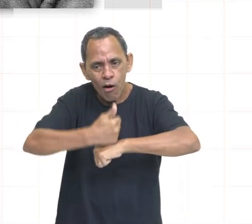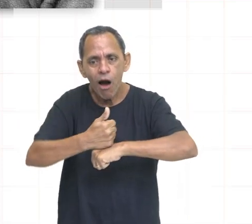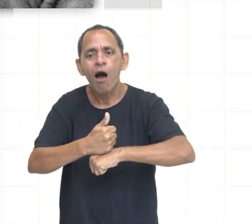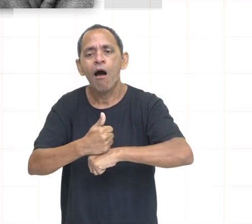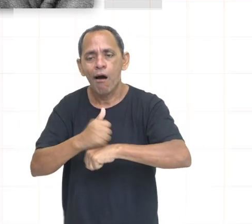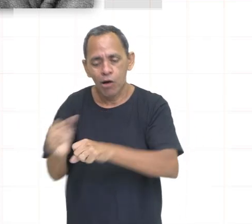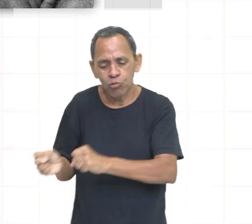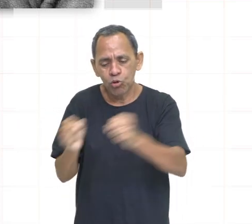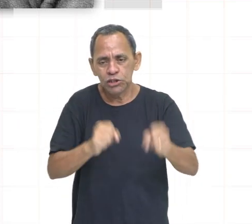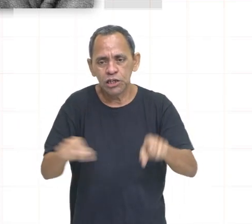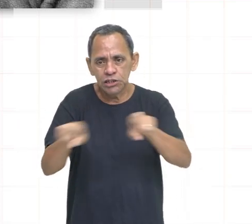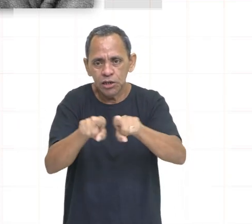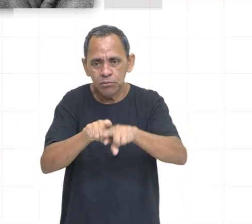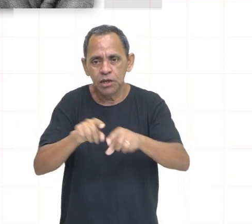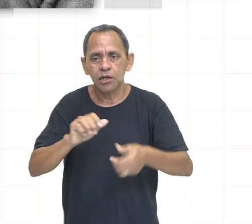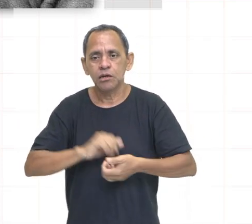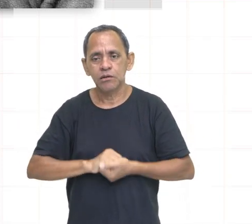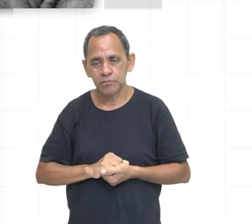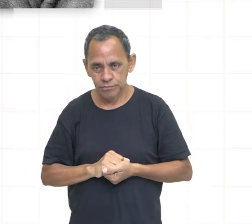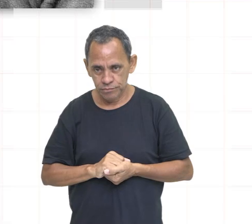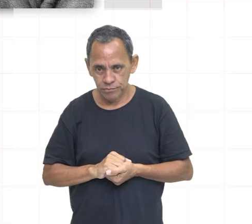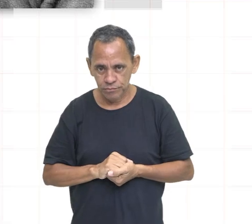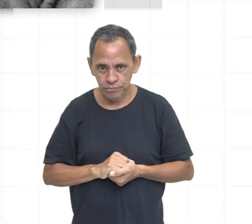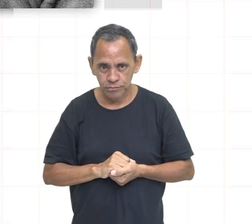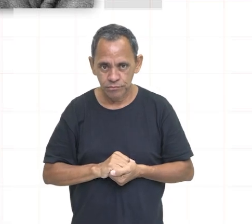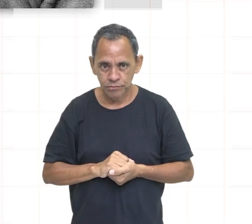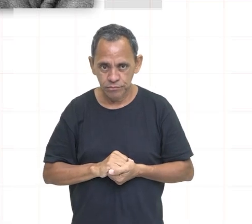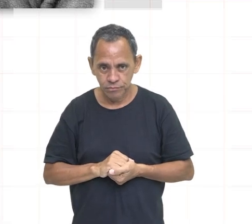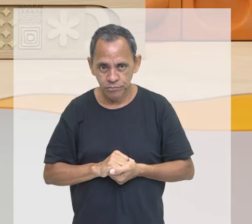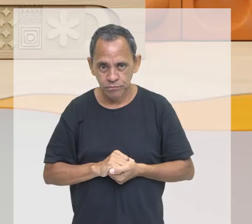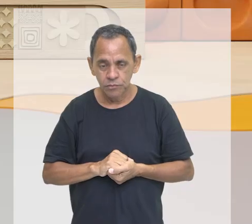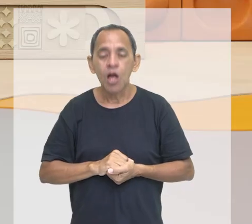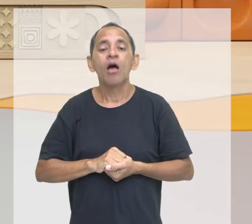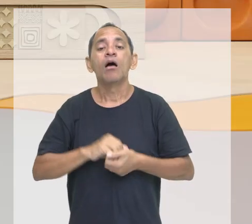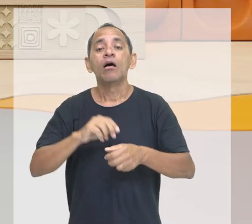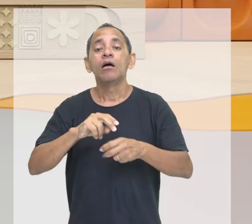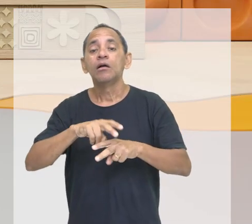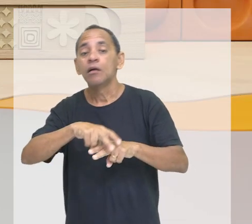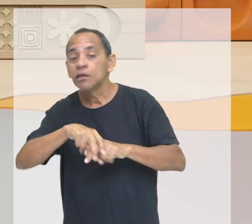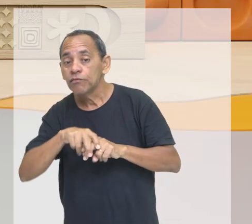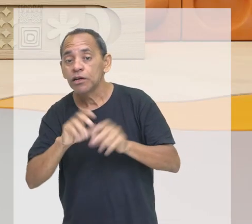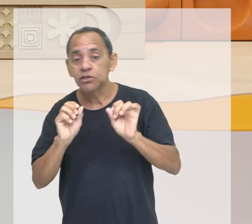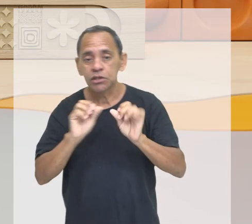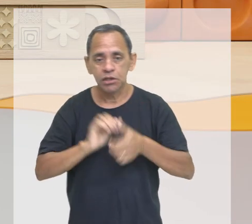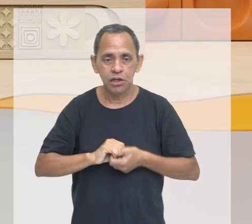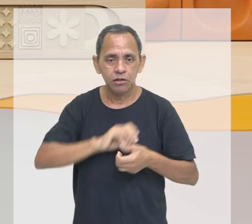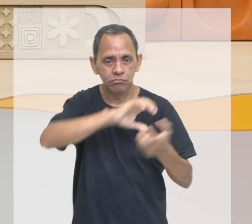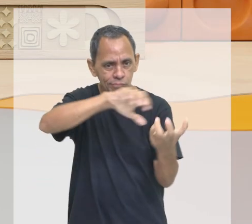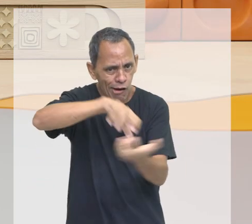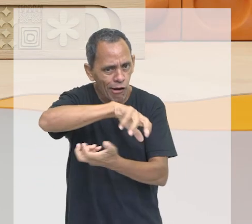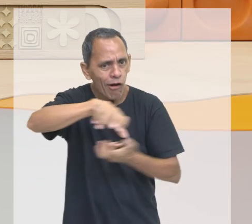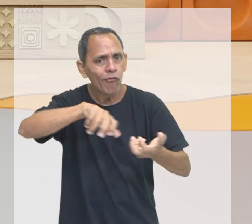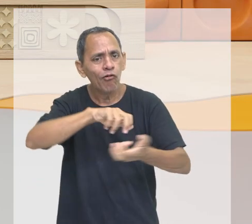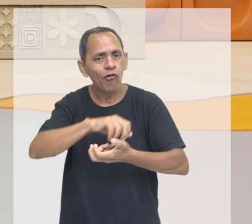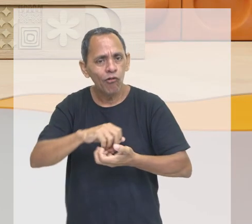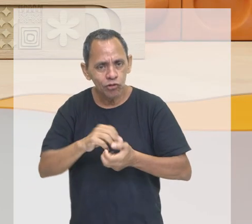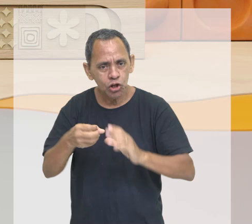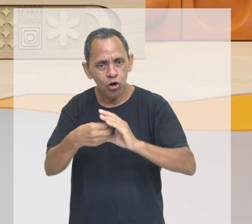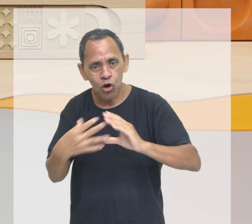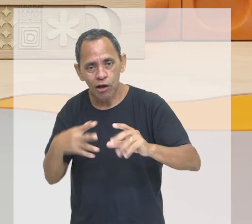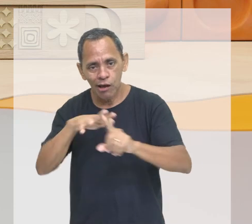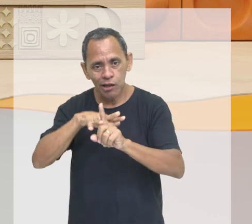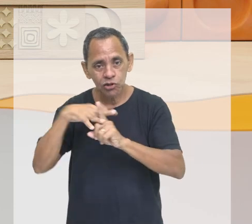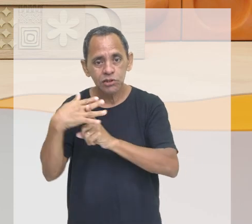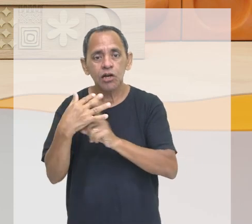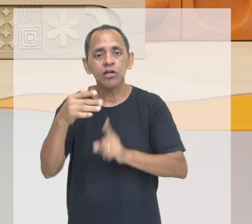e esse poder seria, digamos que, instituído através de uma revolução de caráter socialista, tá, gente?